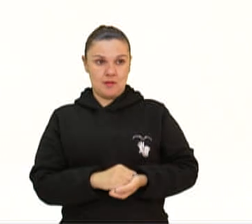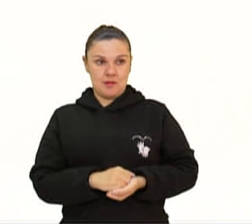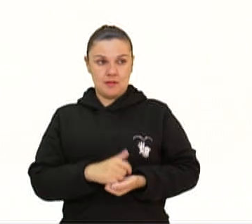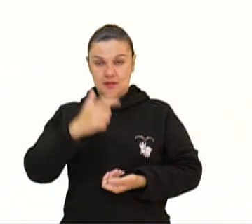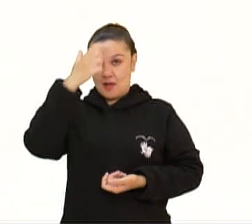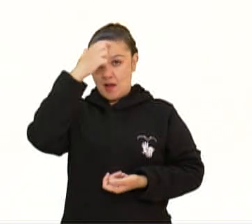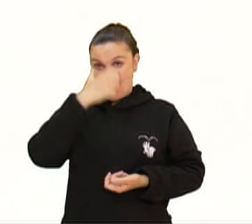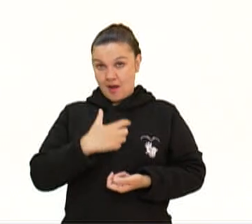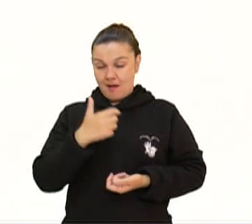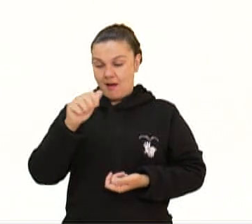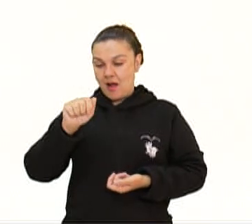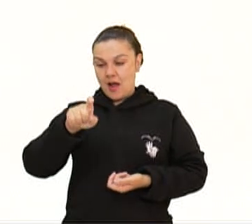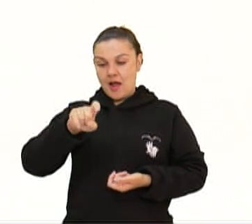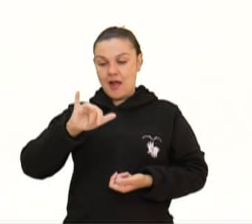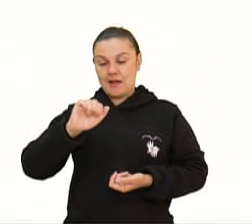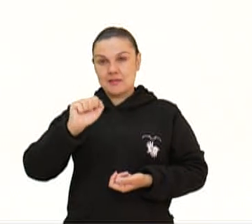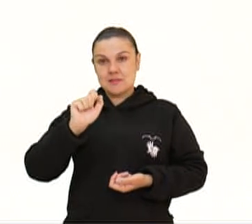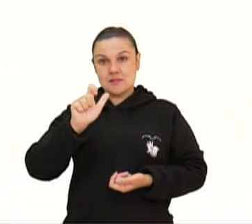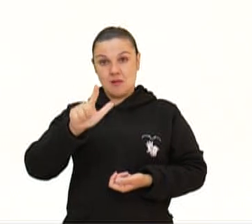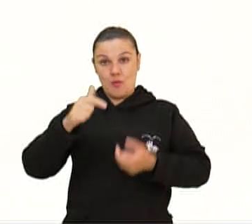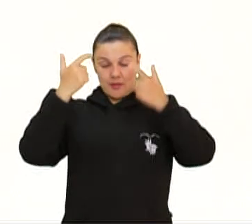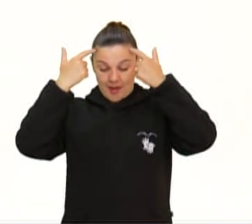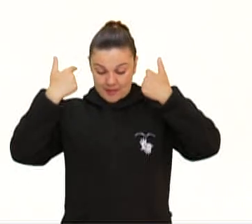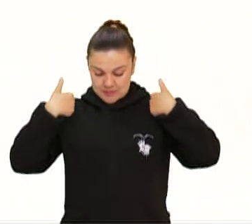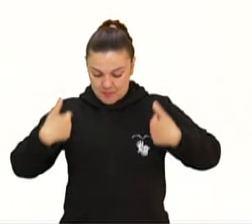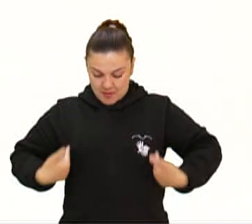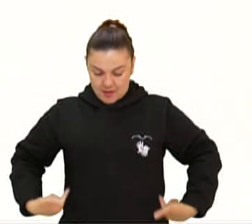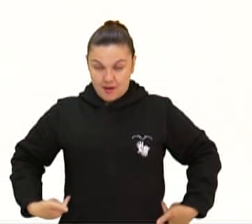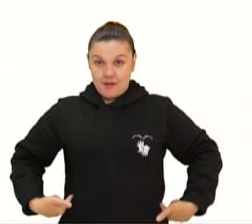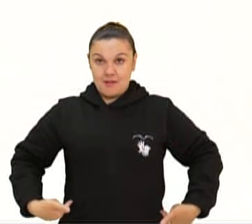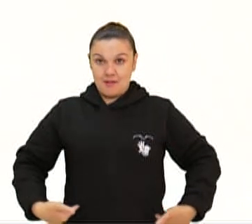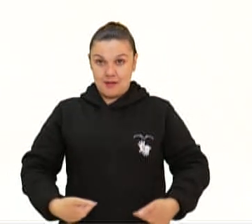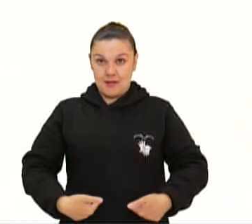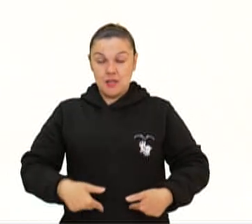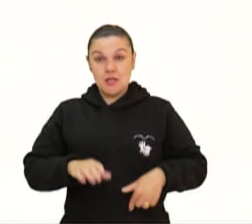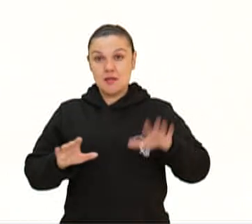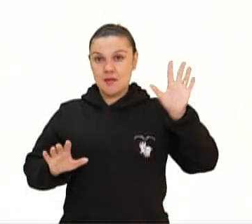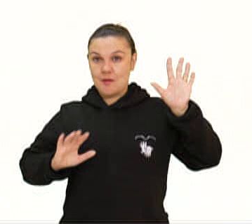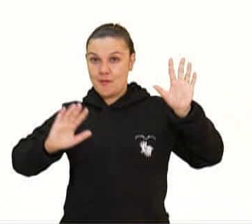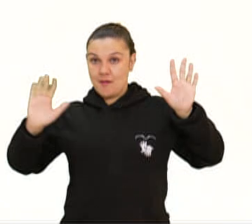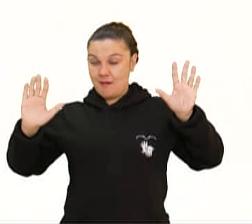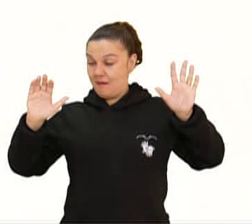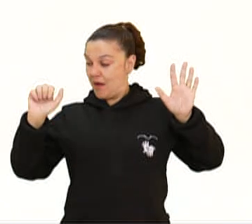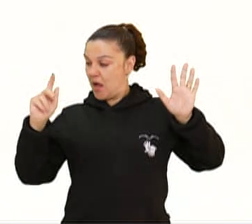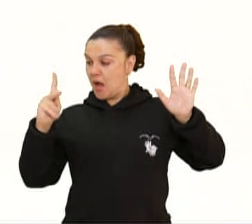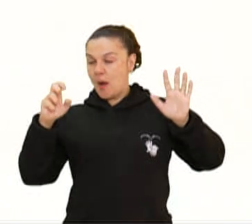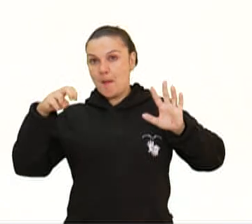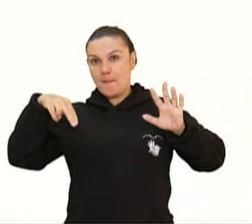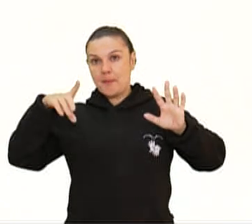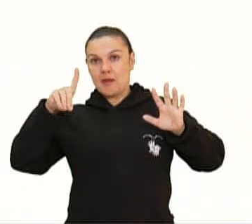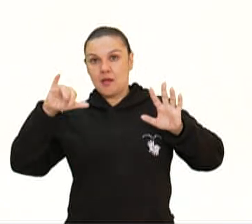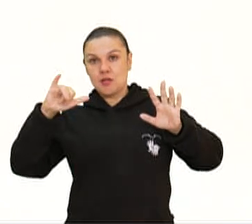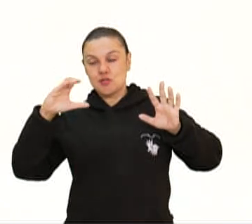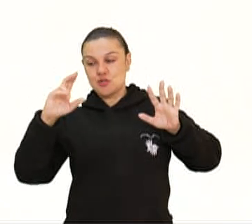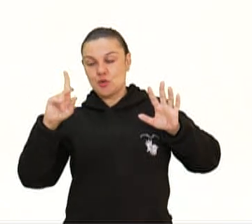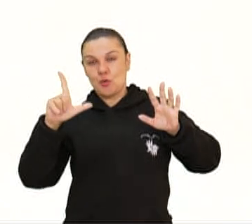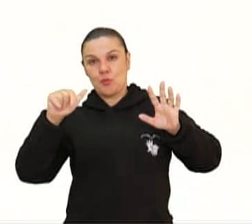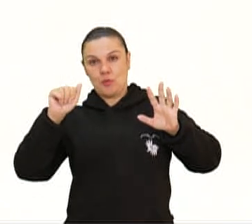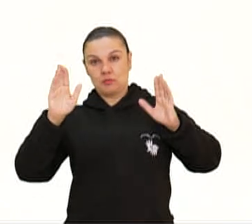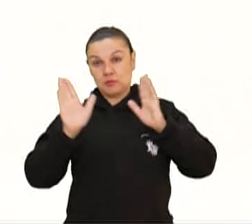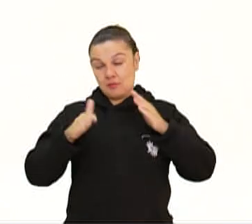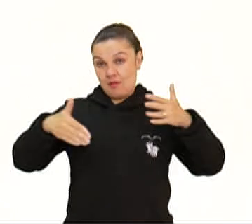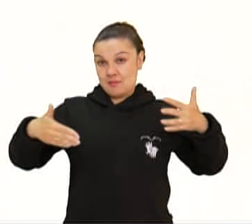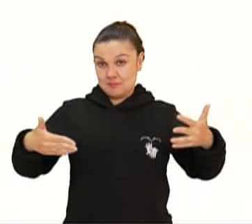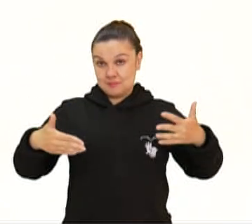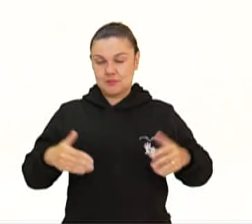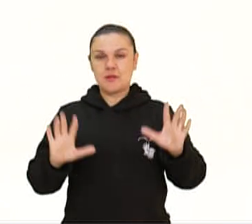Esqueleto axial, axial estou falando do centro do corpo, tá? E apendicular, os apêndices que ficam na parte mais